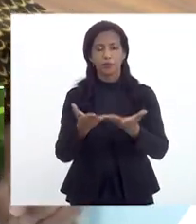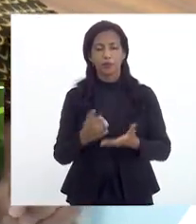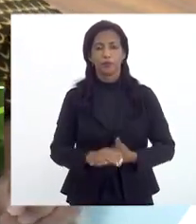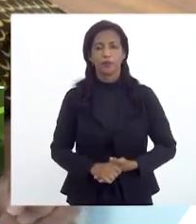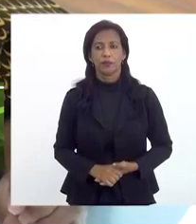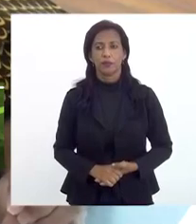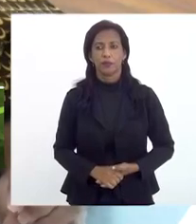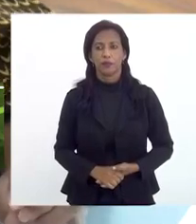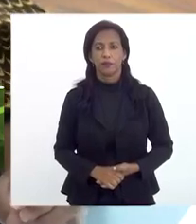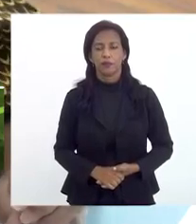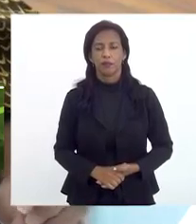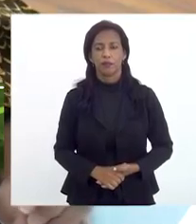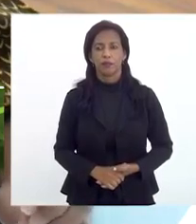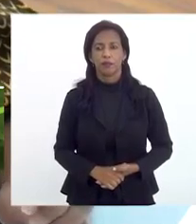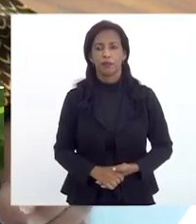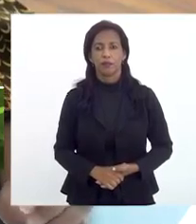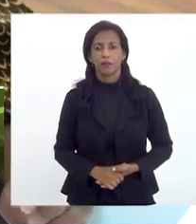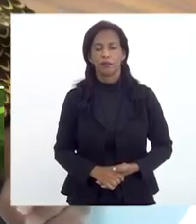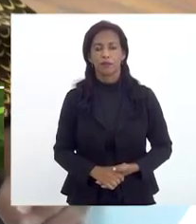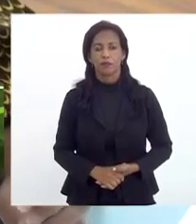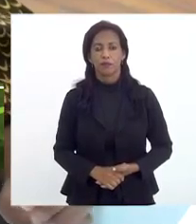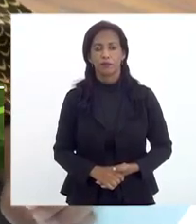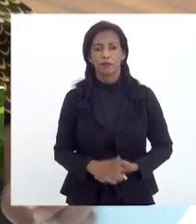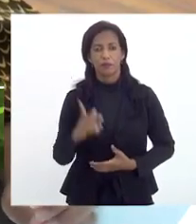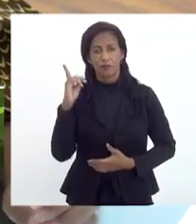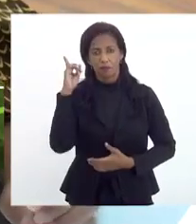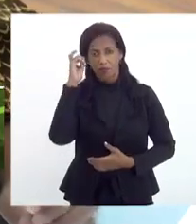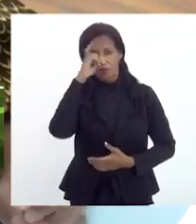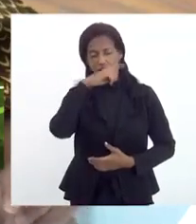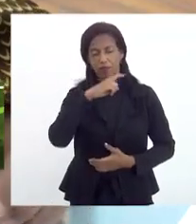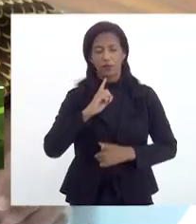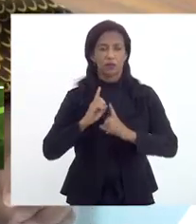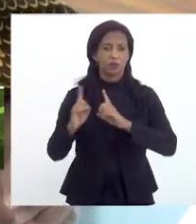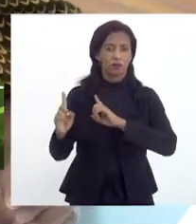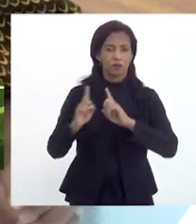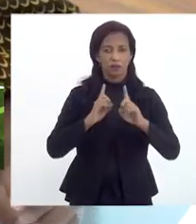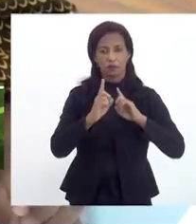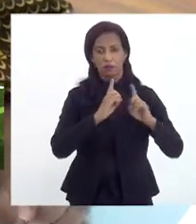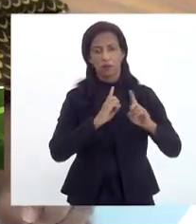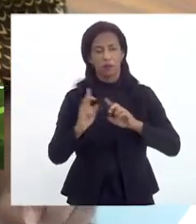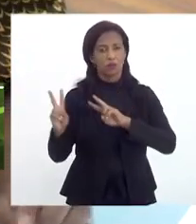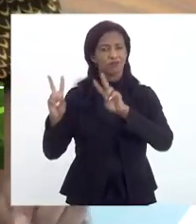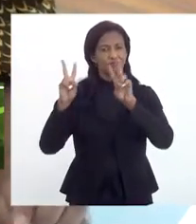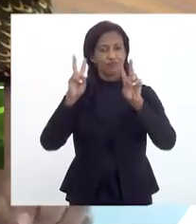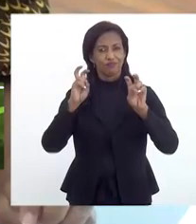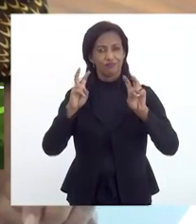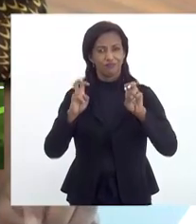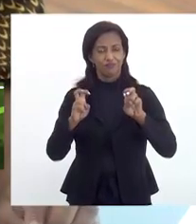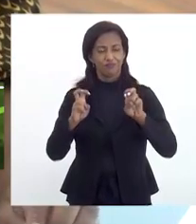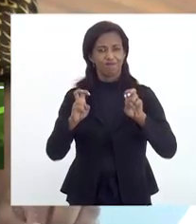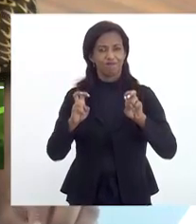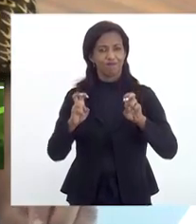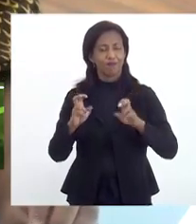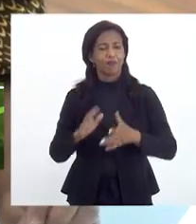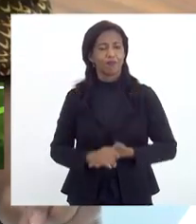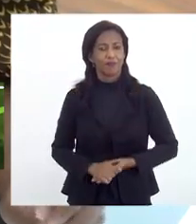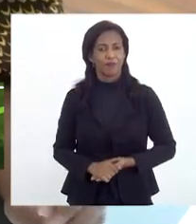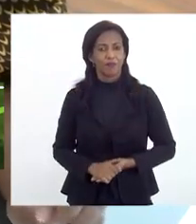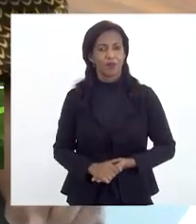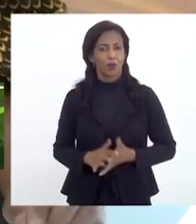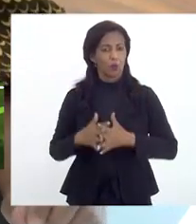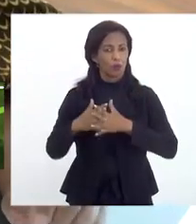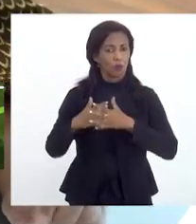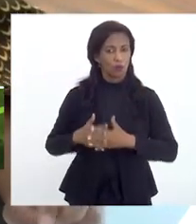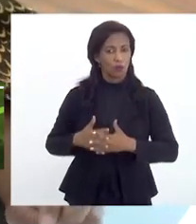A dureza dessas discussões Um tema extremamente delicado Uma